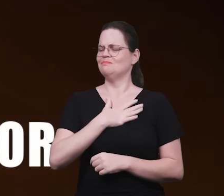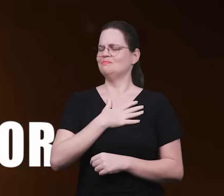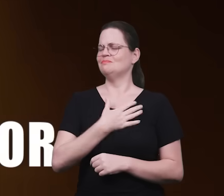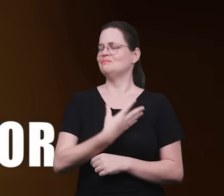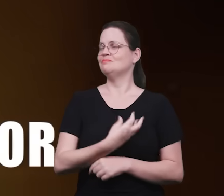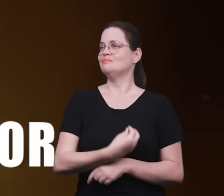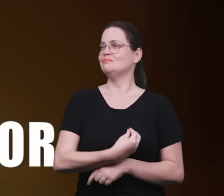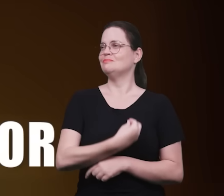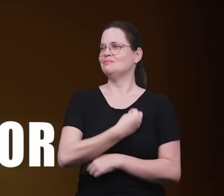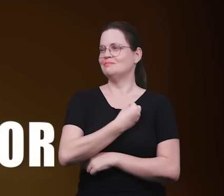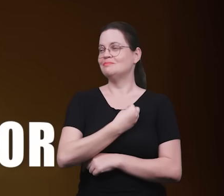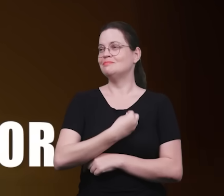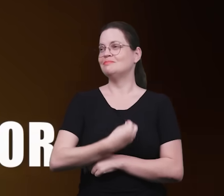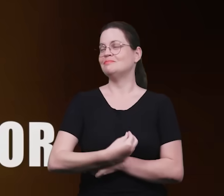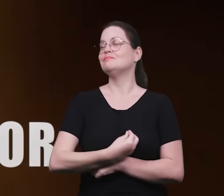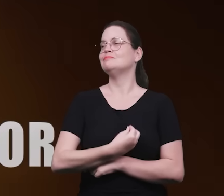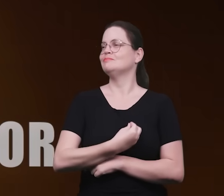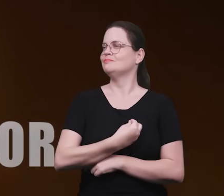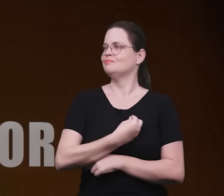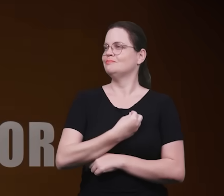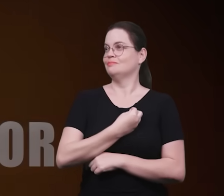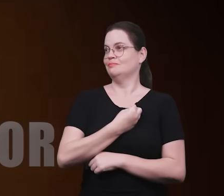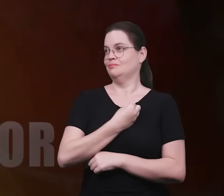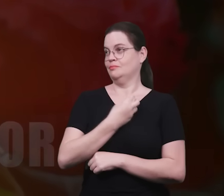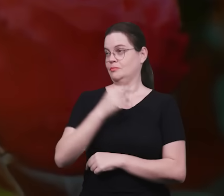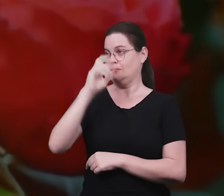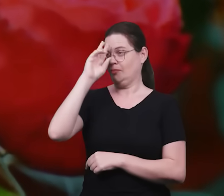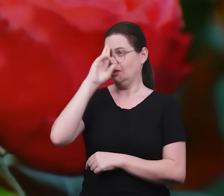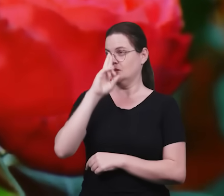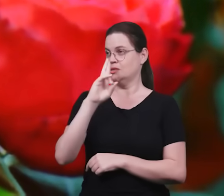purificar-me, meu Senhor.